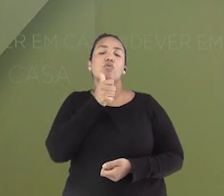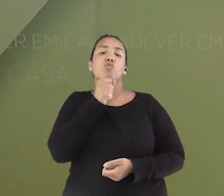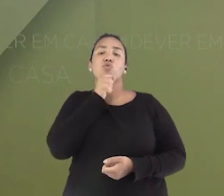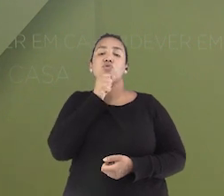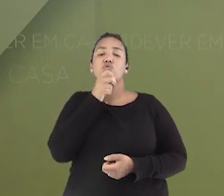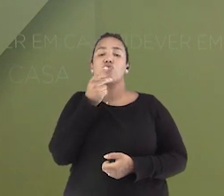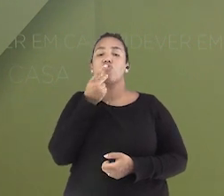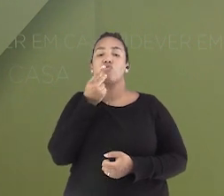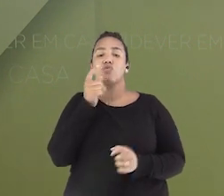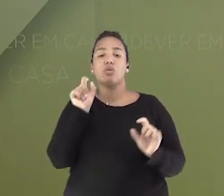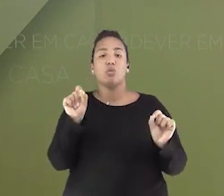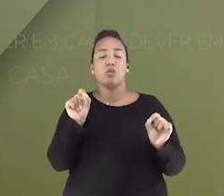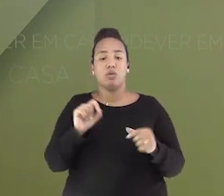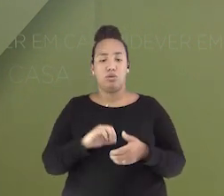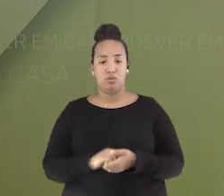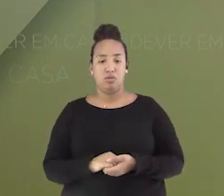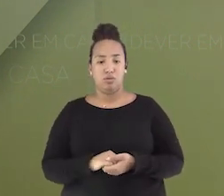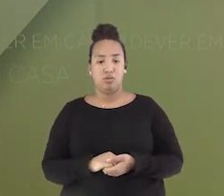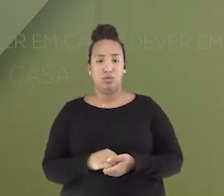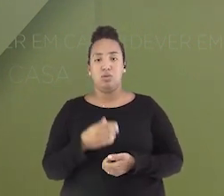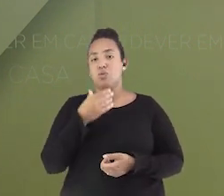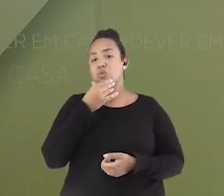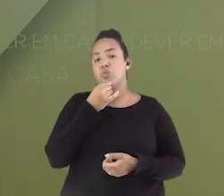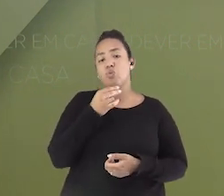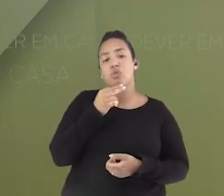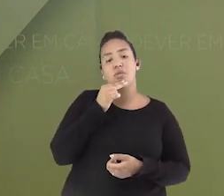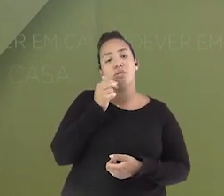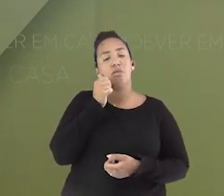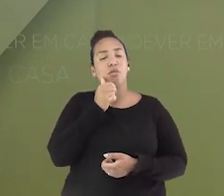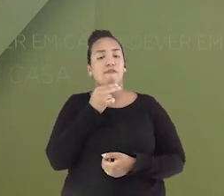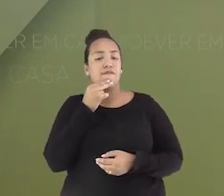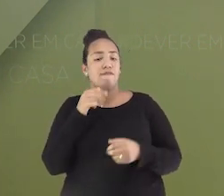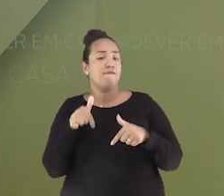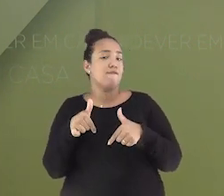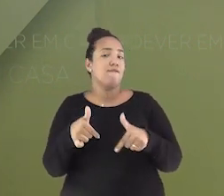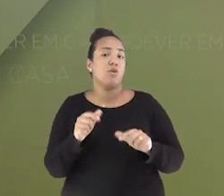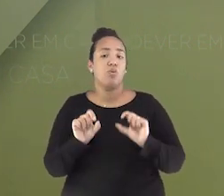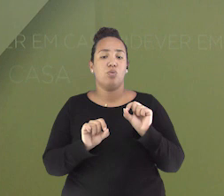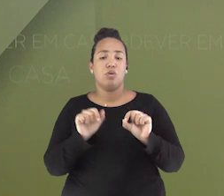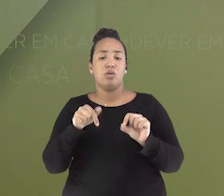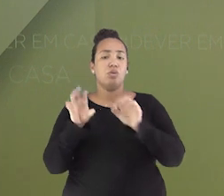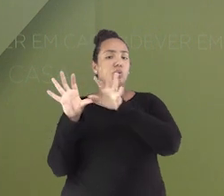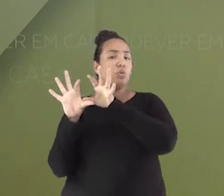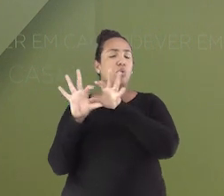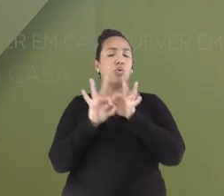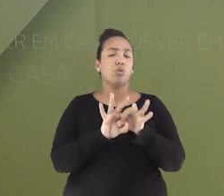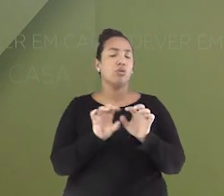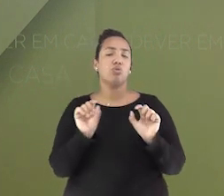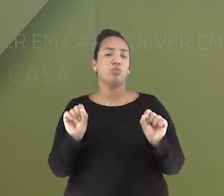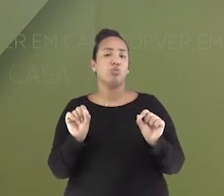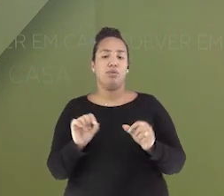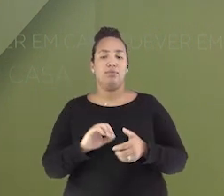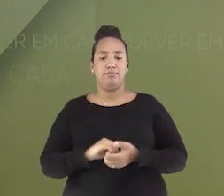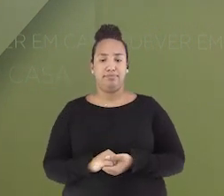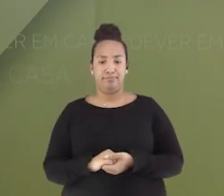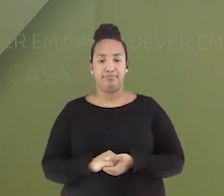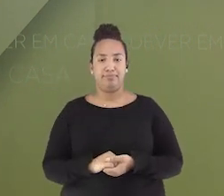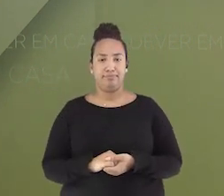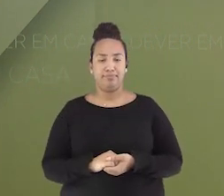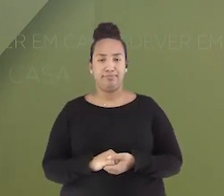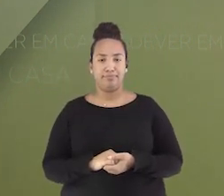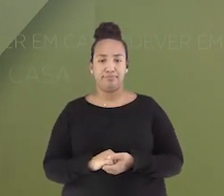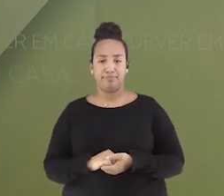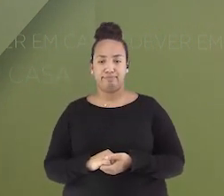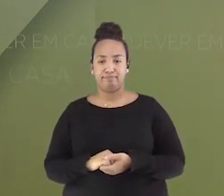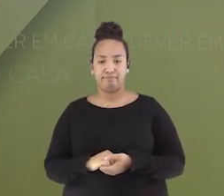O que a vovó está dizendo? E o que os netinhos estão fazendo? Qual que é o contexto dessa cena?